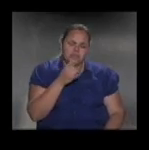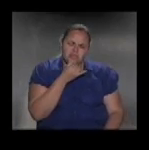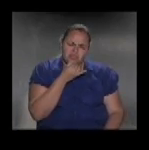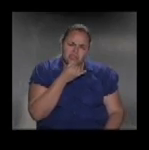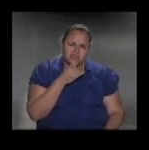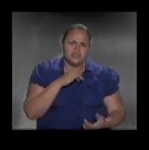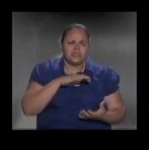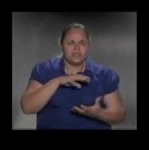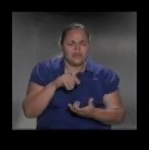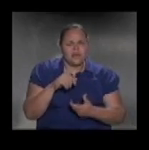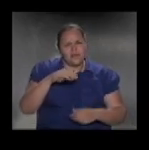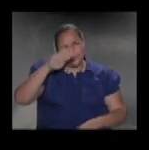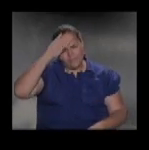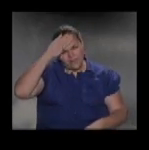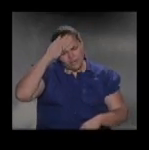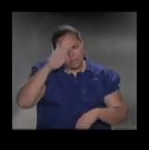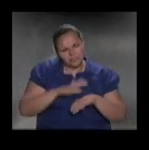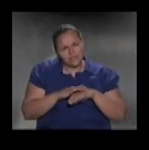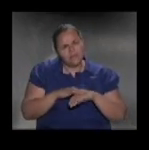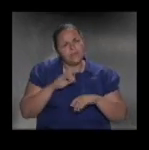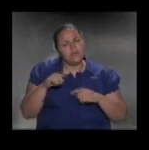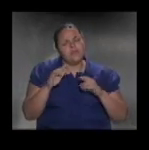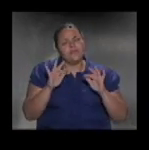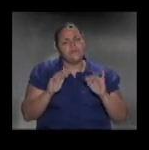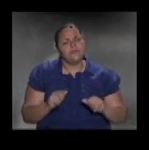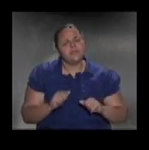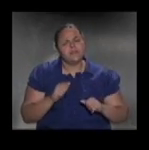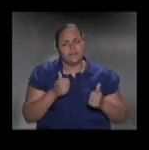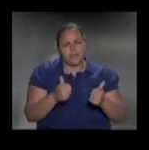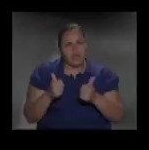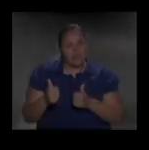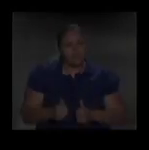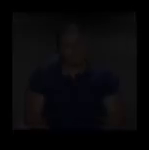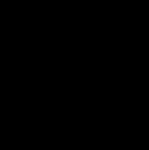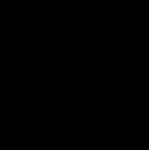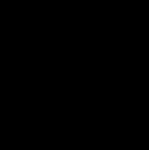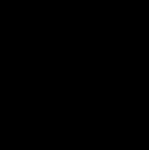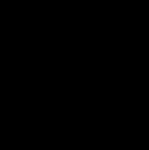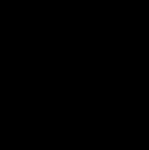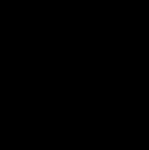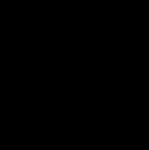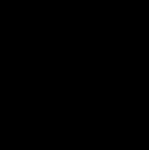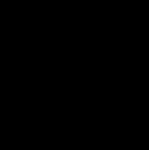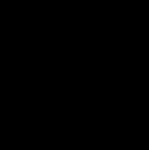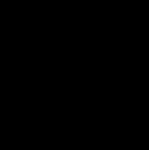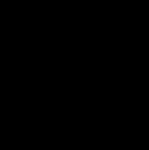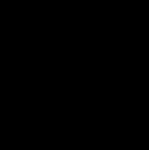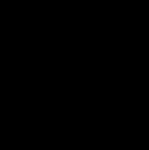triste na hora que o planeta está com febre. Mas no final ficou tudo bem.